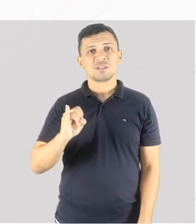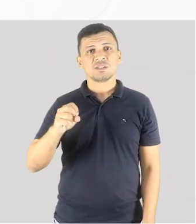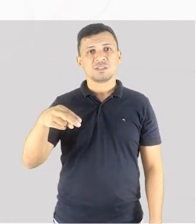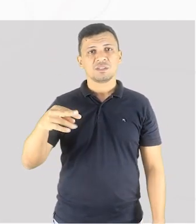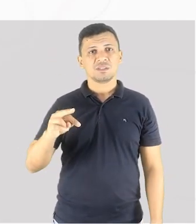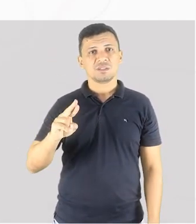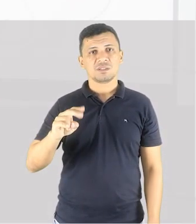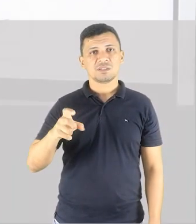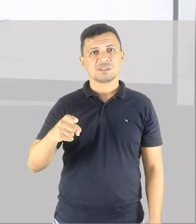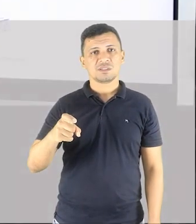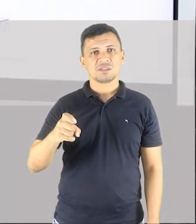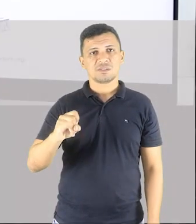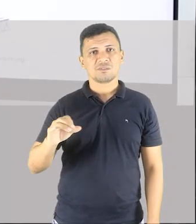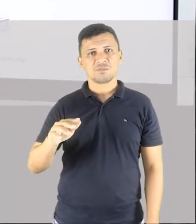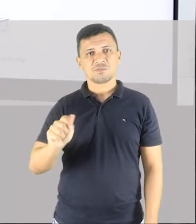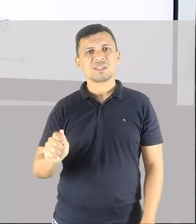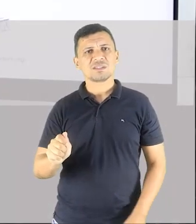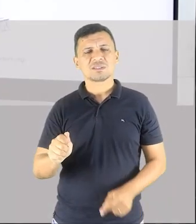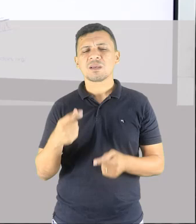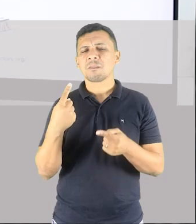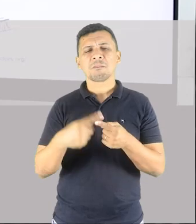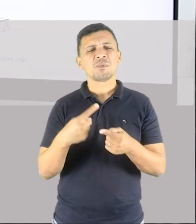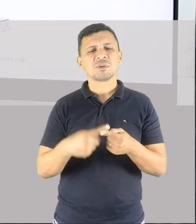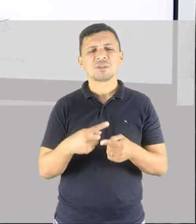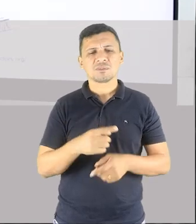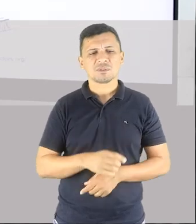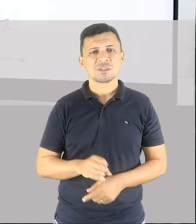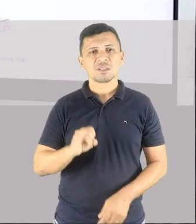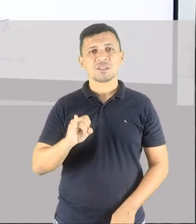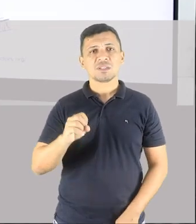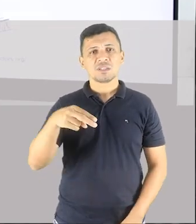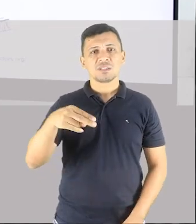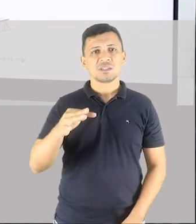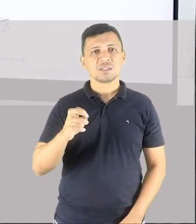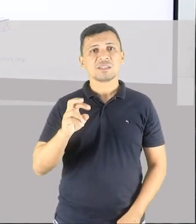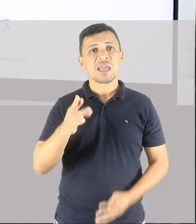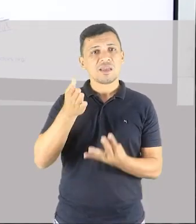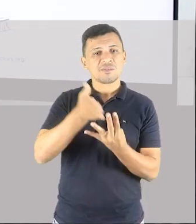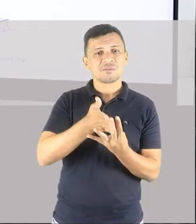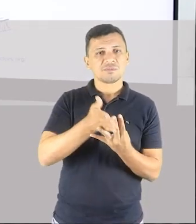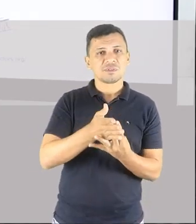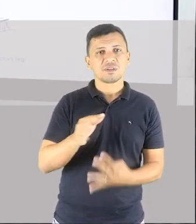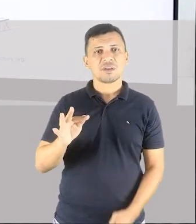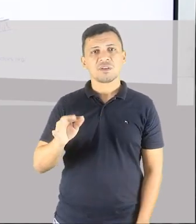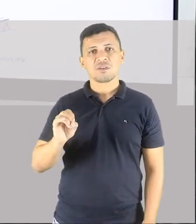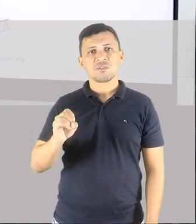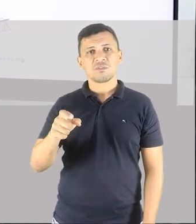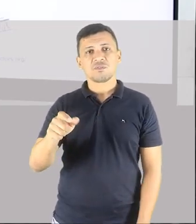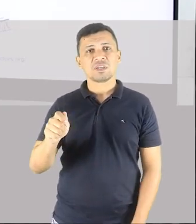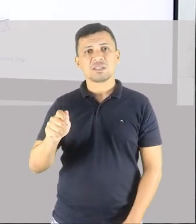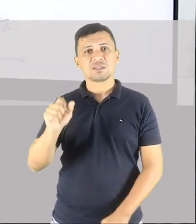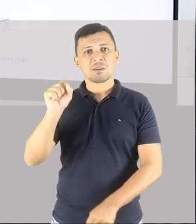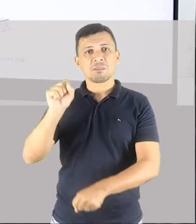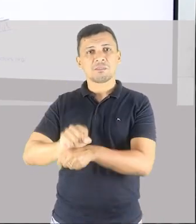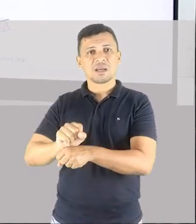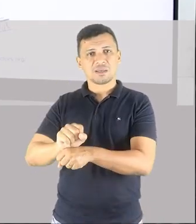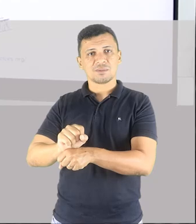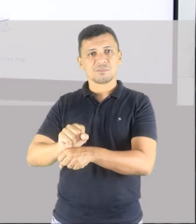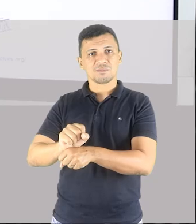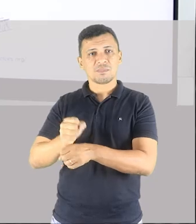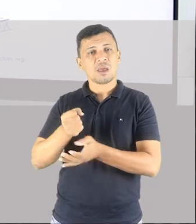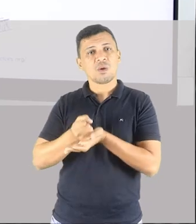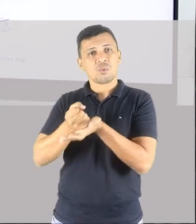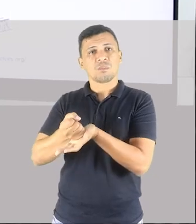interfixa. Por que que o nome é interfixa? Inter, entre. Fixa é o ponto de apoio, que é